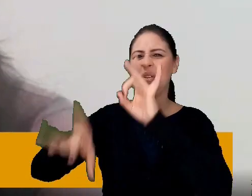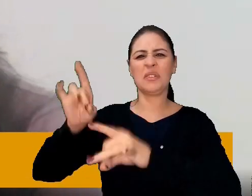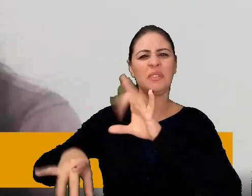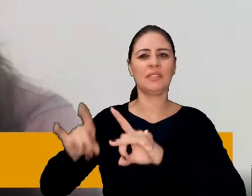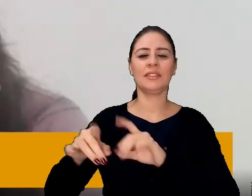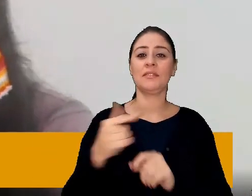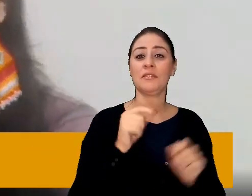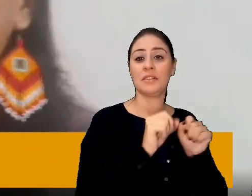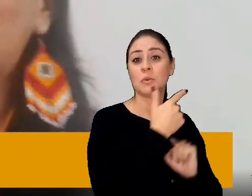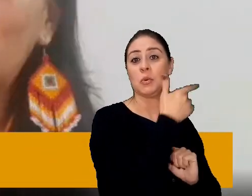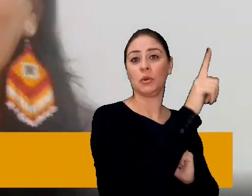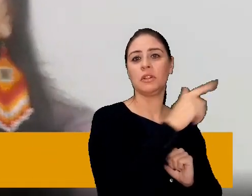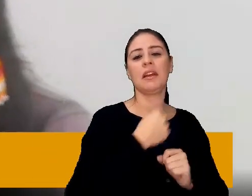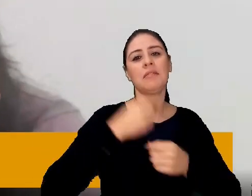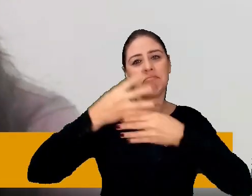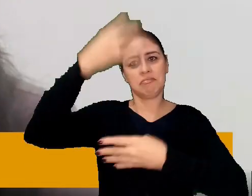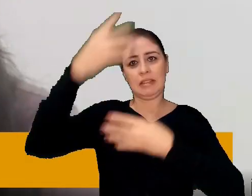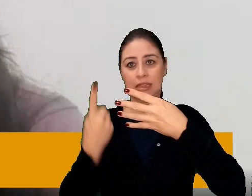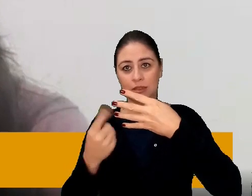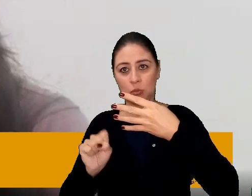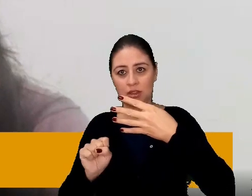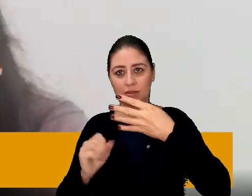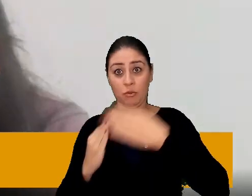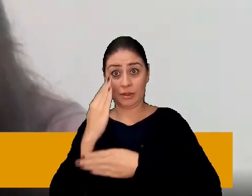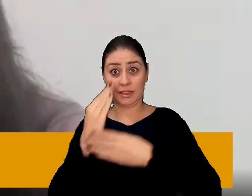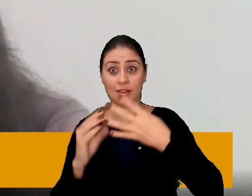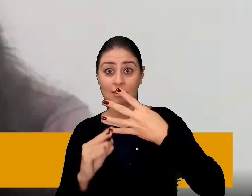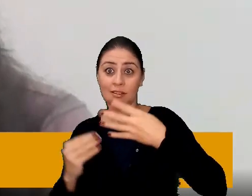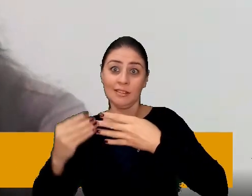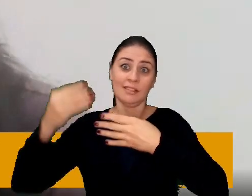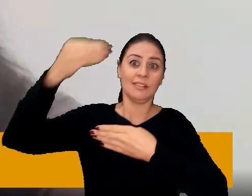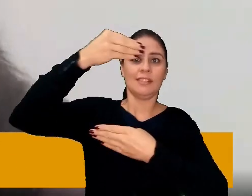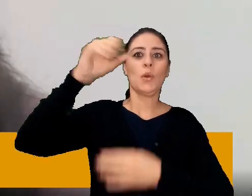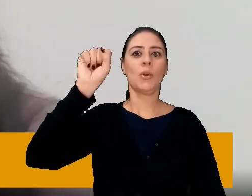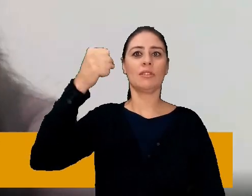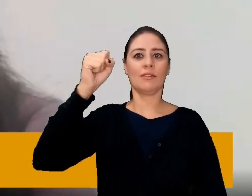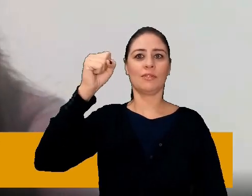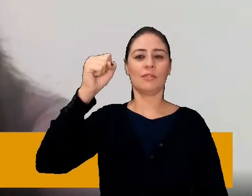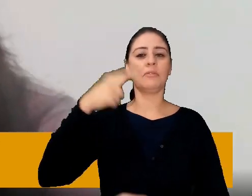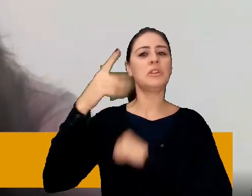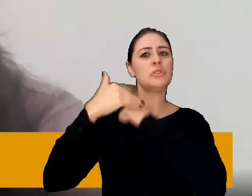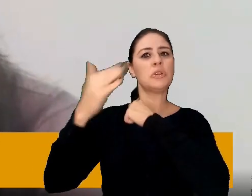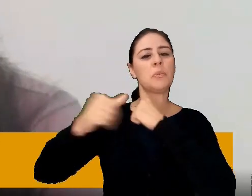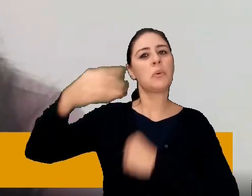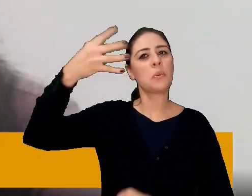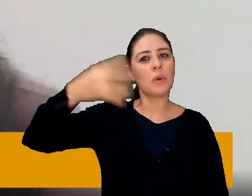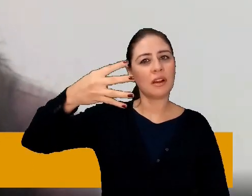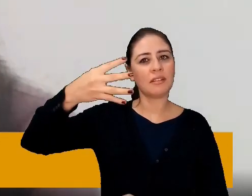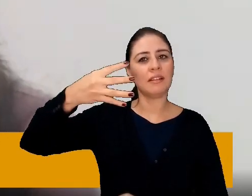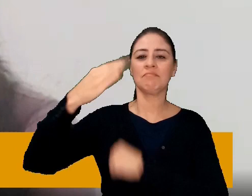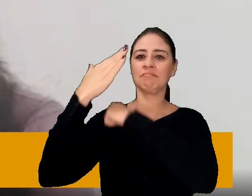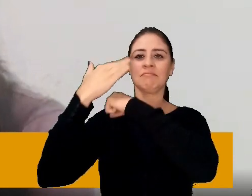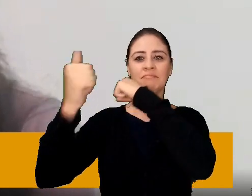de 18º, eu voltei para o 8º lugar. Então, eu fui a última que entrei. Eu entrei em 4ª chamada complementar